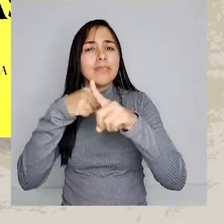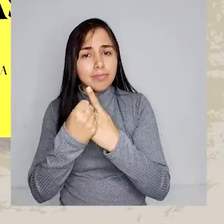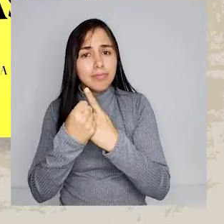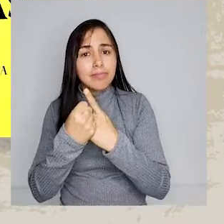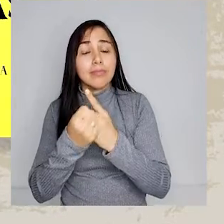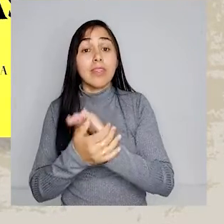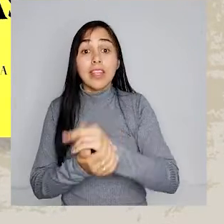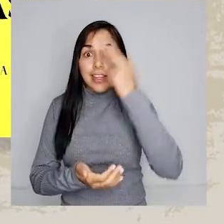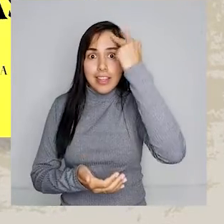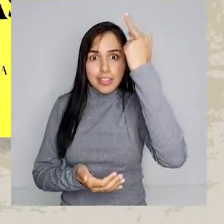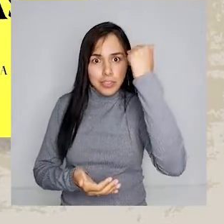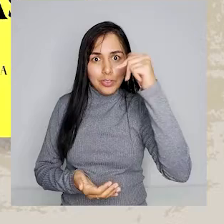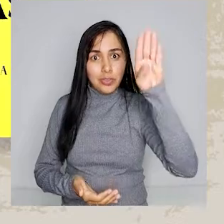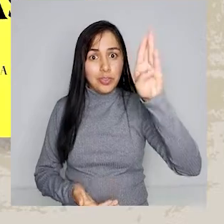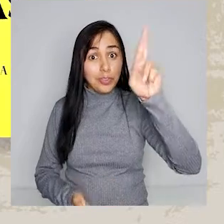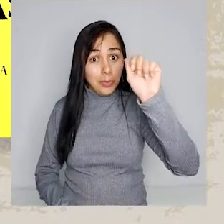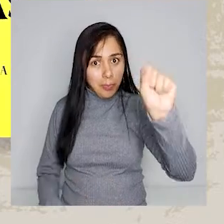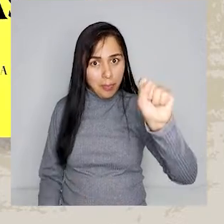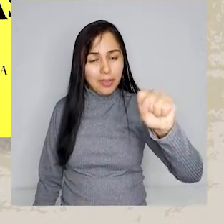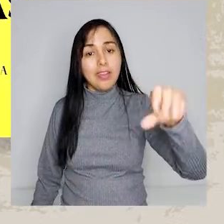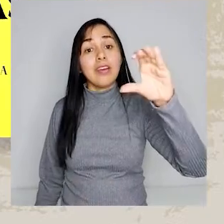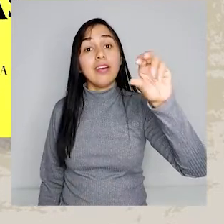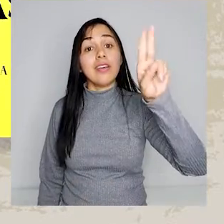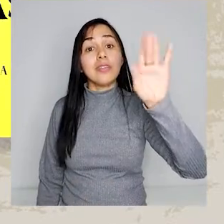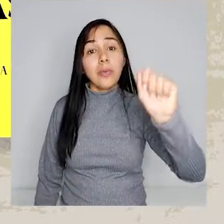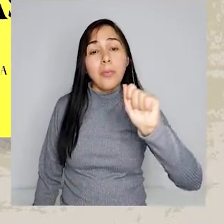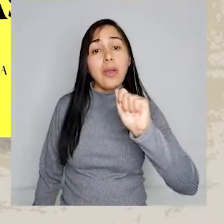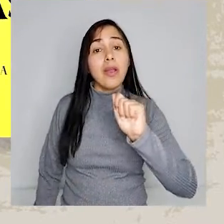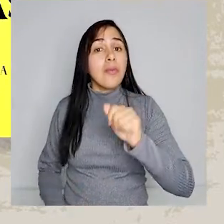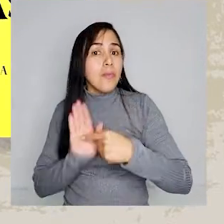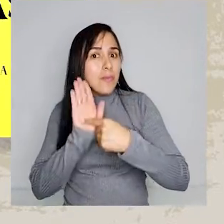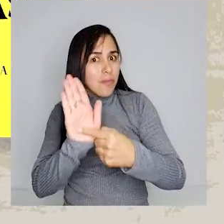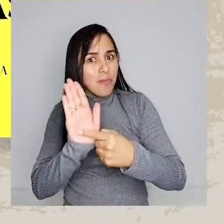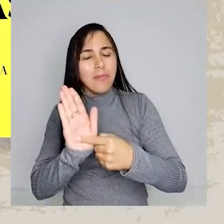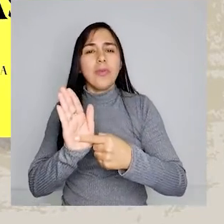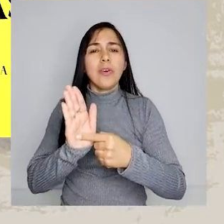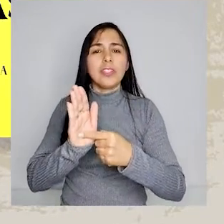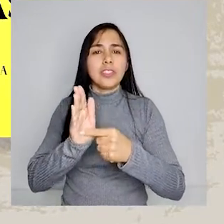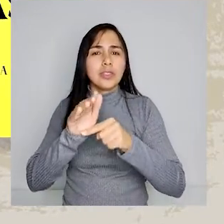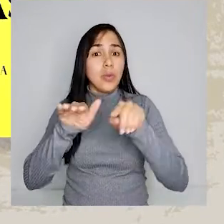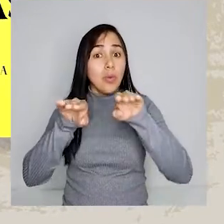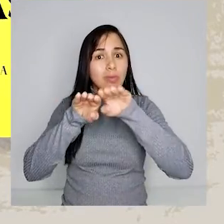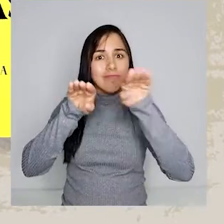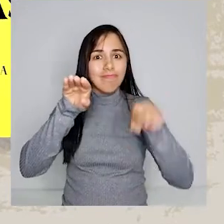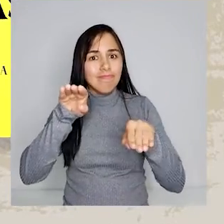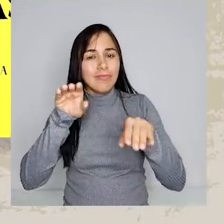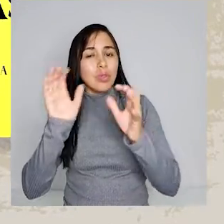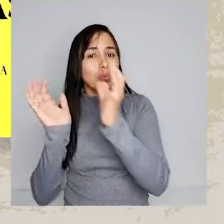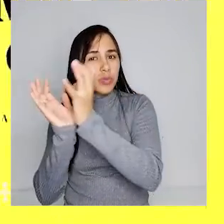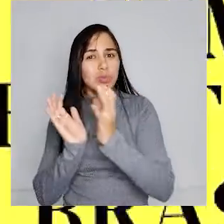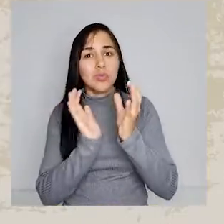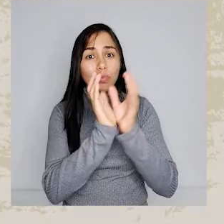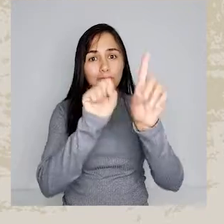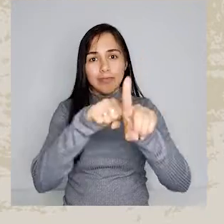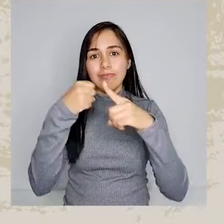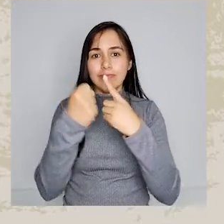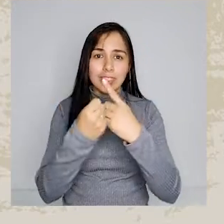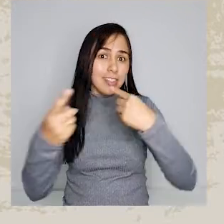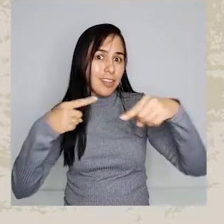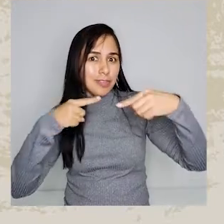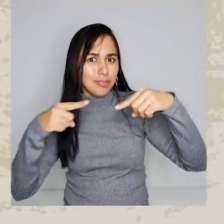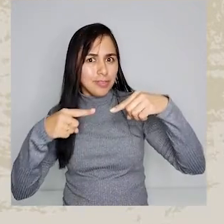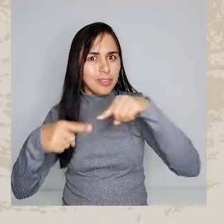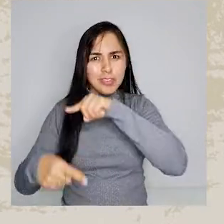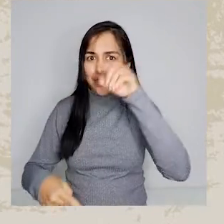Brás Cubas revela as engrenagens por trás das camadas sociais e suas articulações.